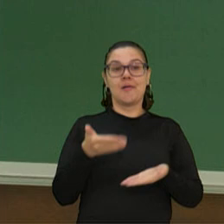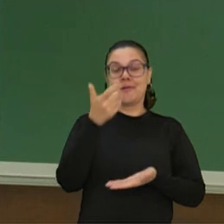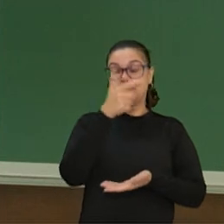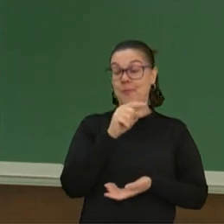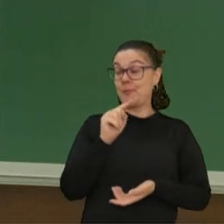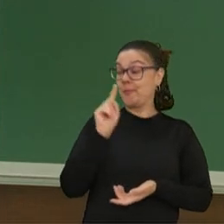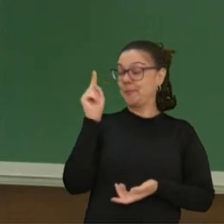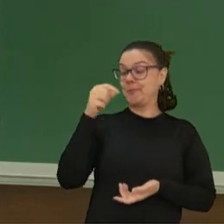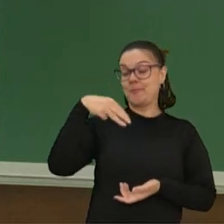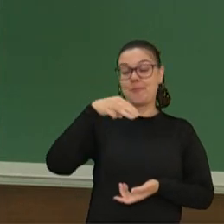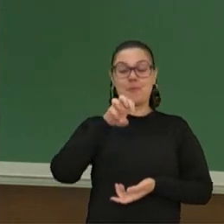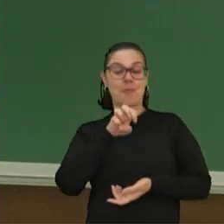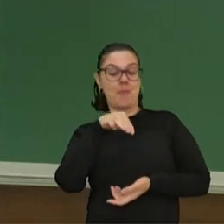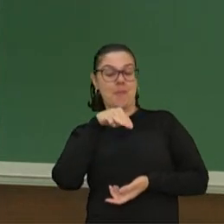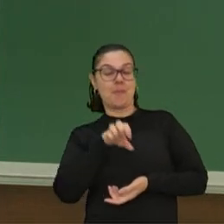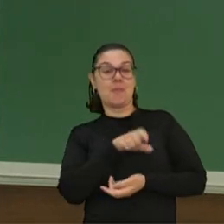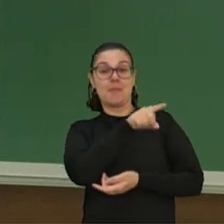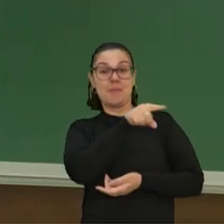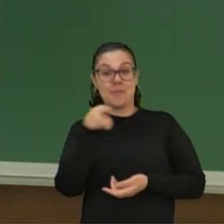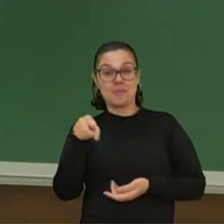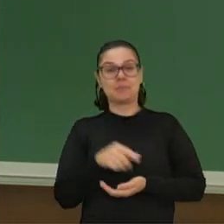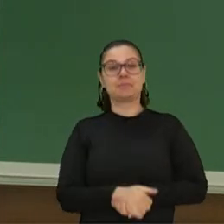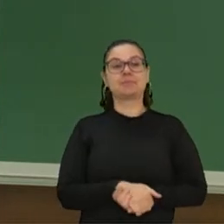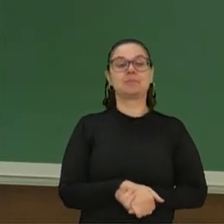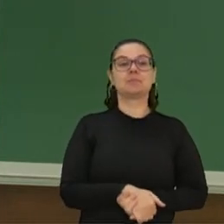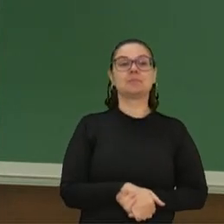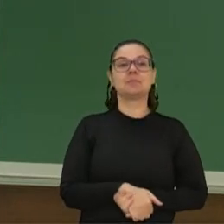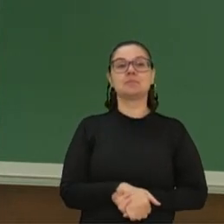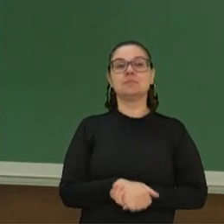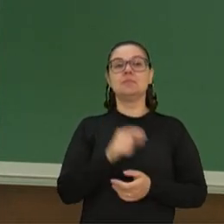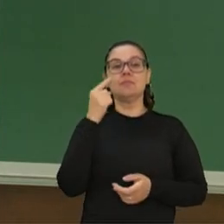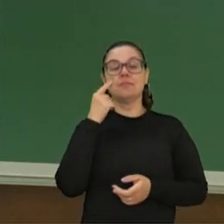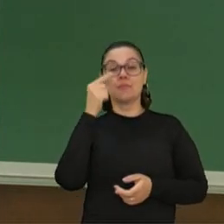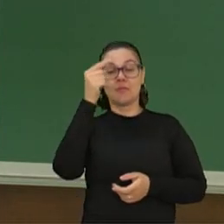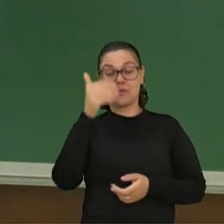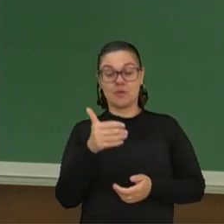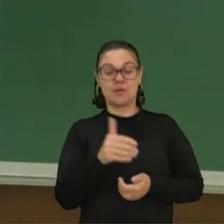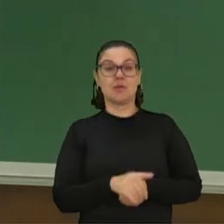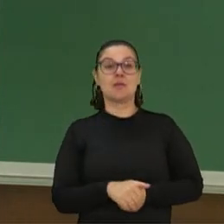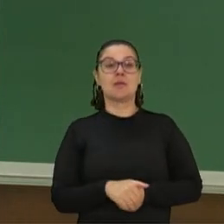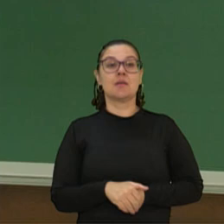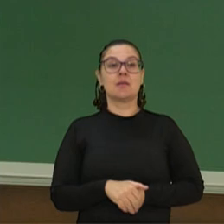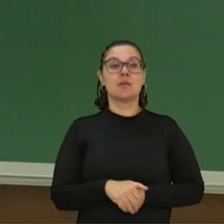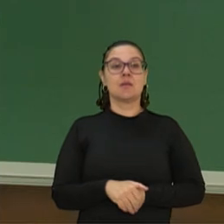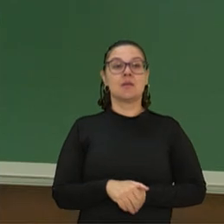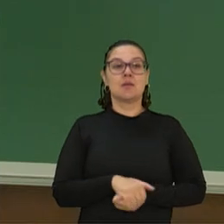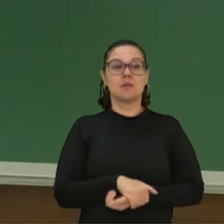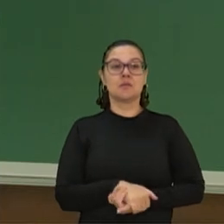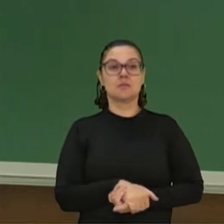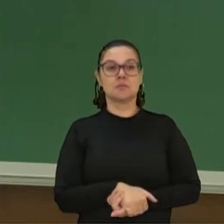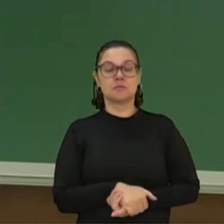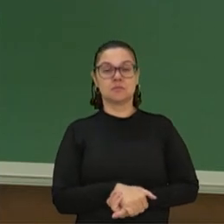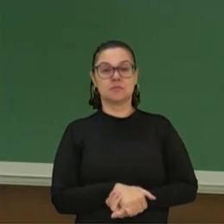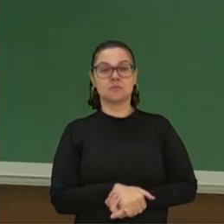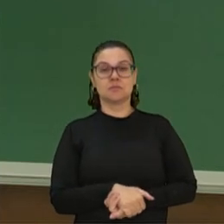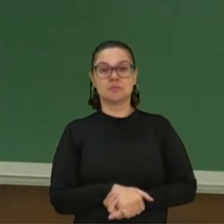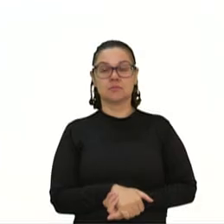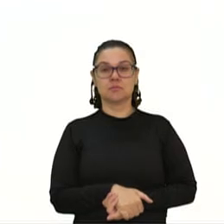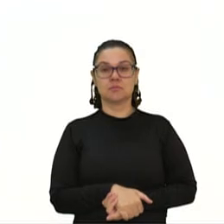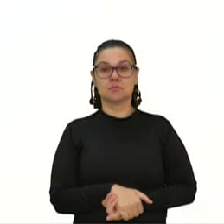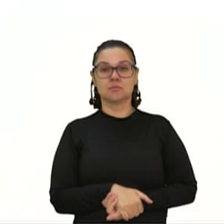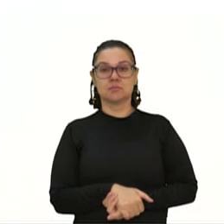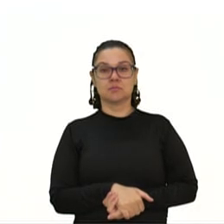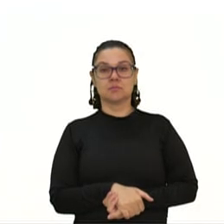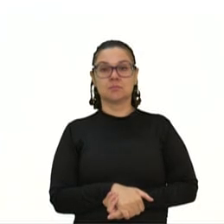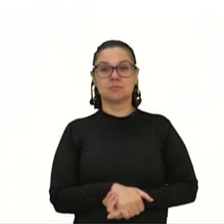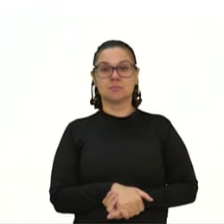Eu trouxe um meme, então, para vocês. E nesse meme, vocês vão responder. Ó, ele diz assim: outdated